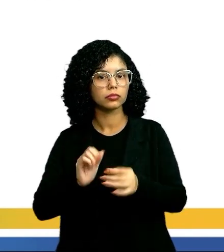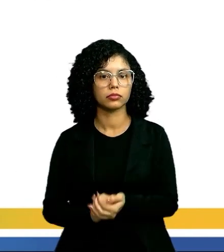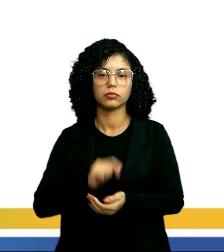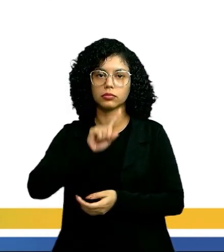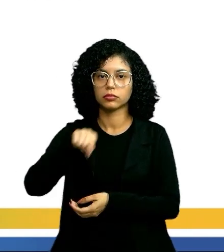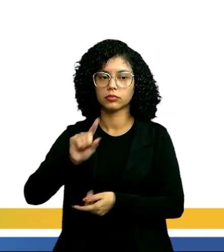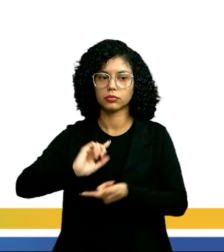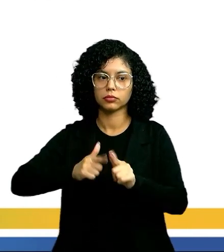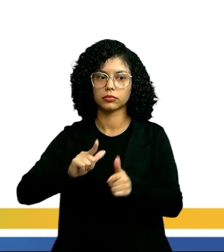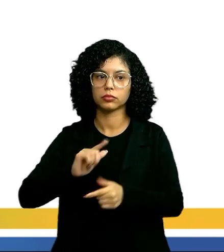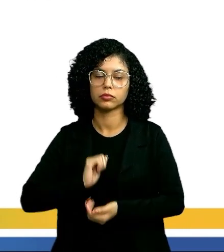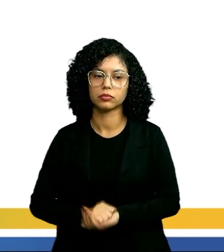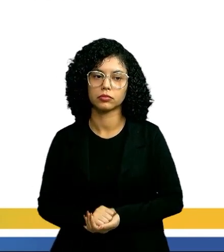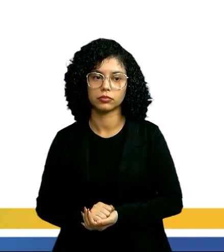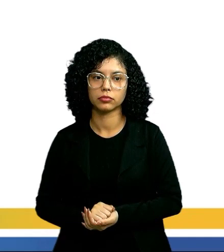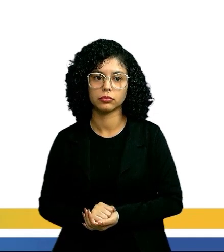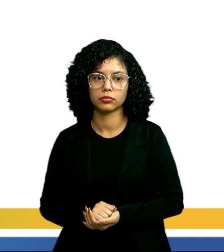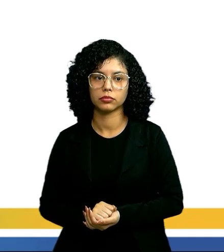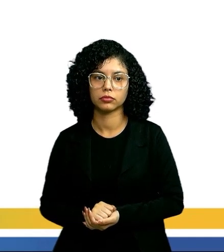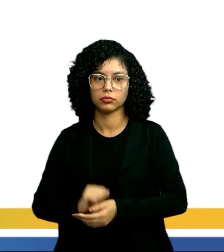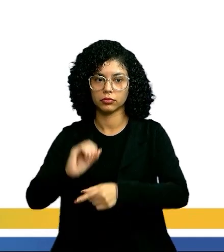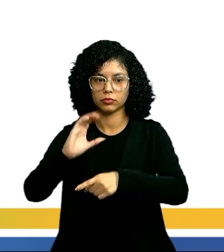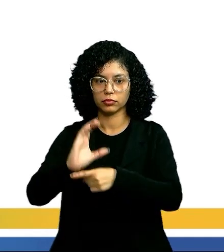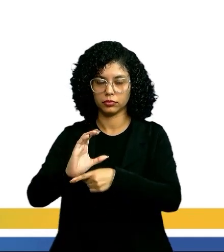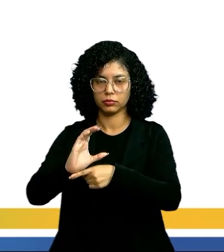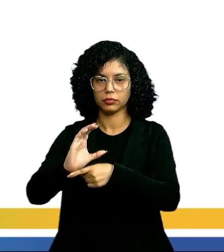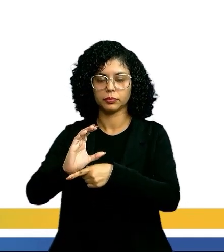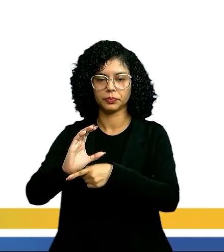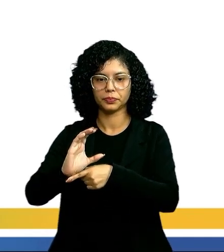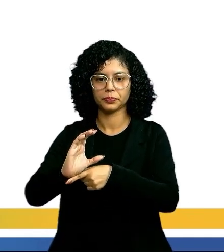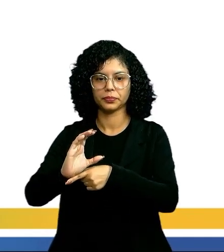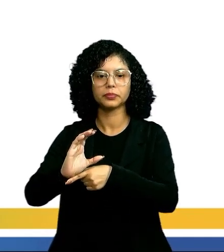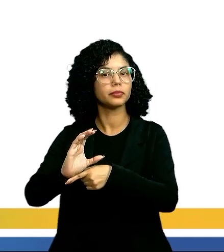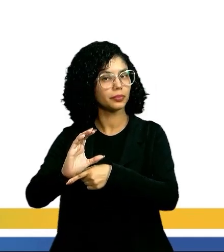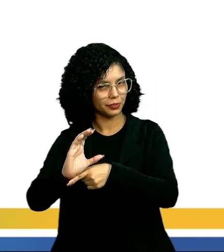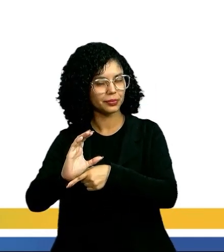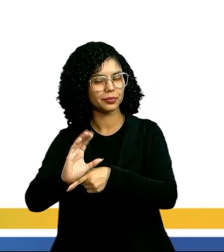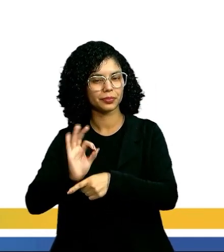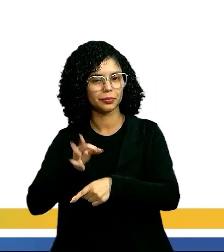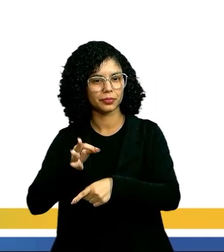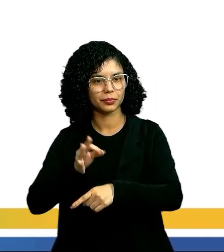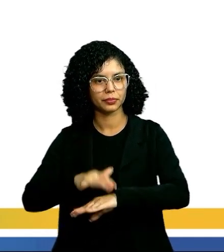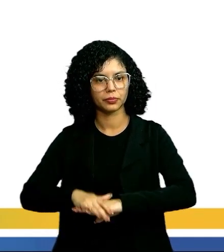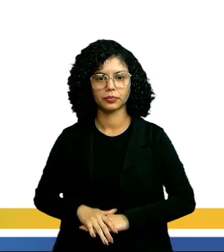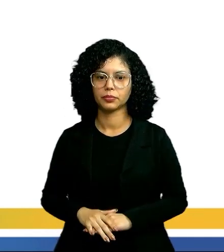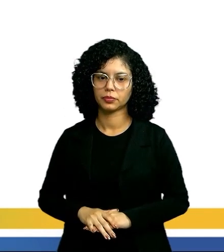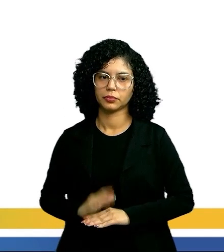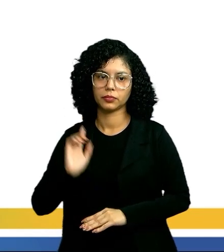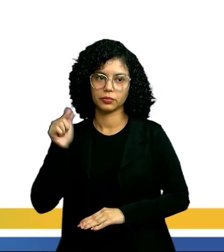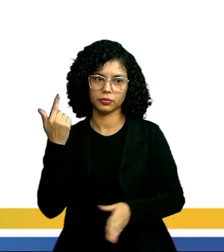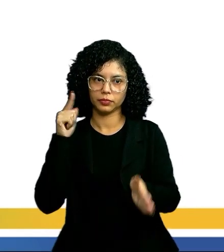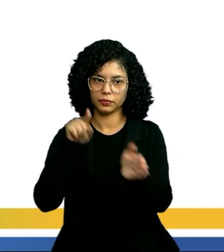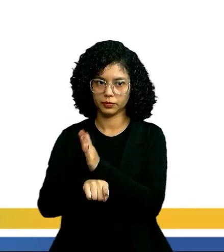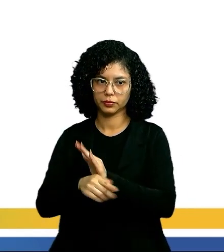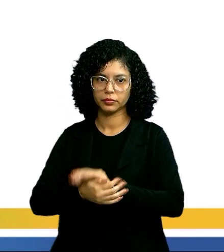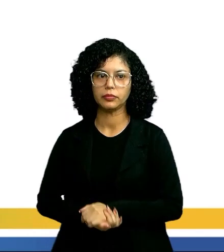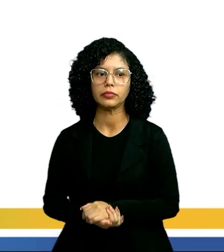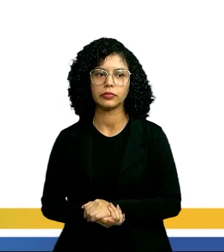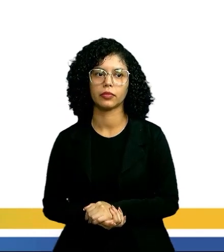nosso gabarito ficou, então, com a alternativa C. Certinho? Próxima